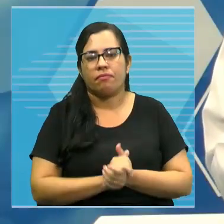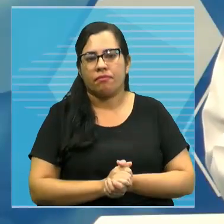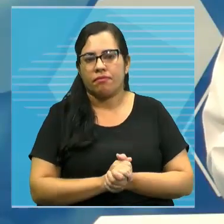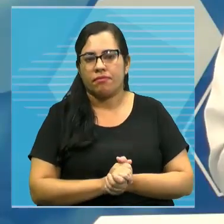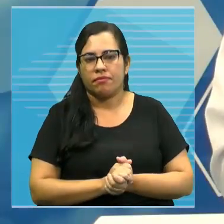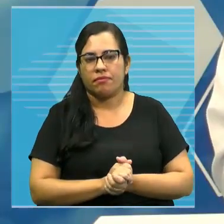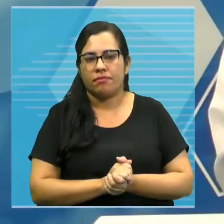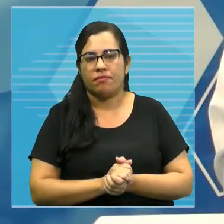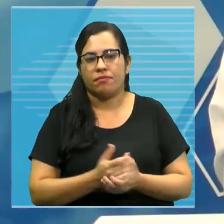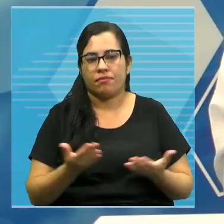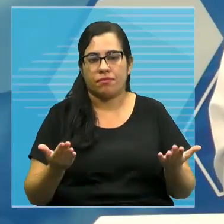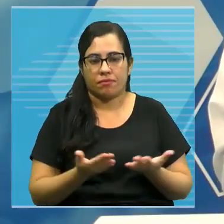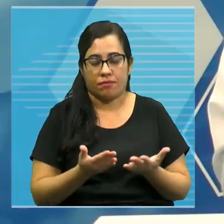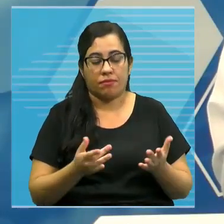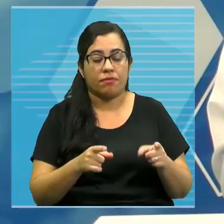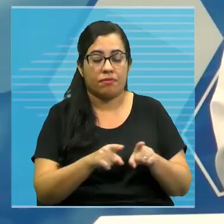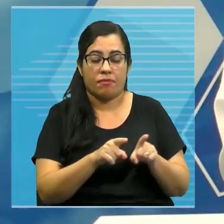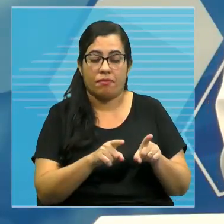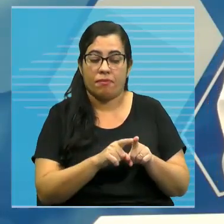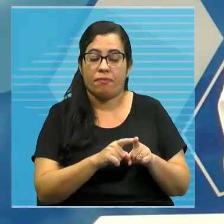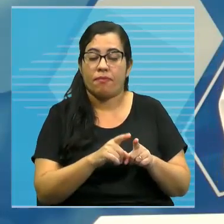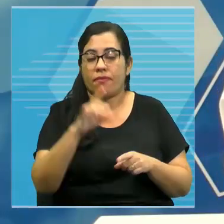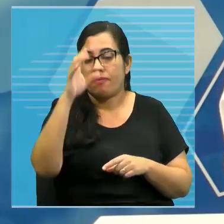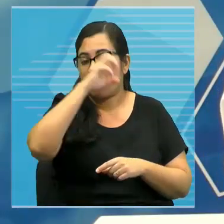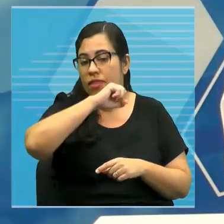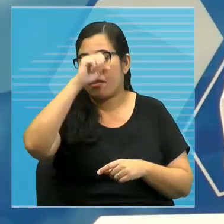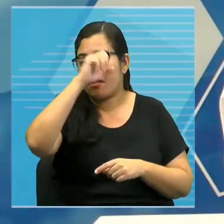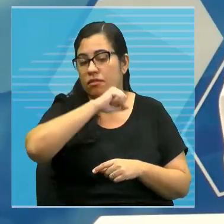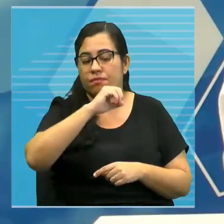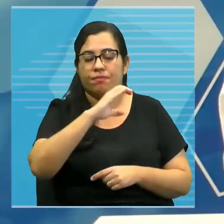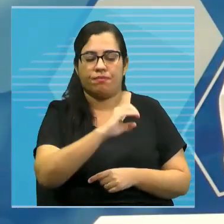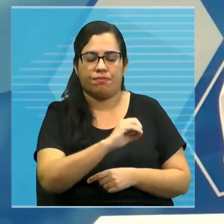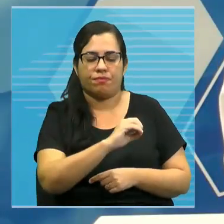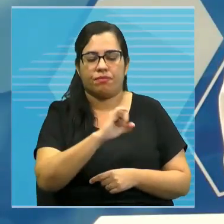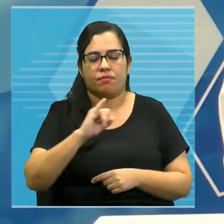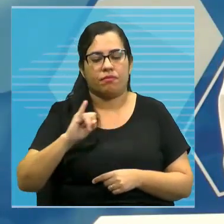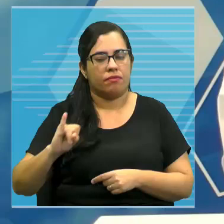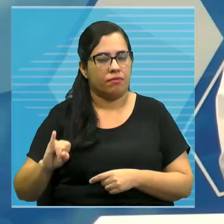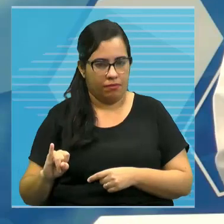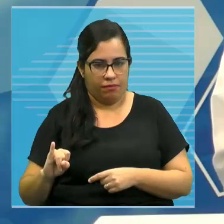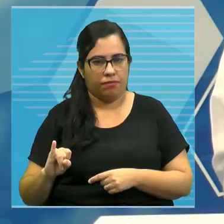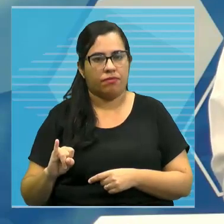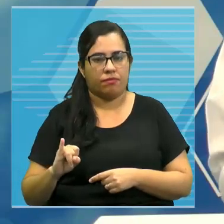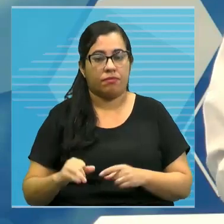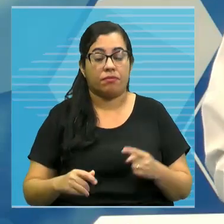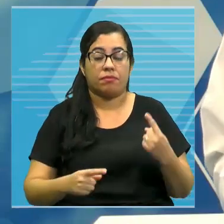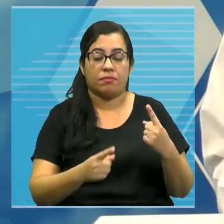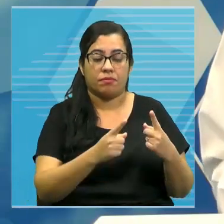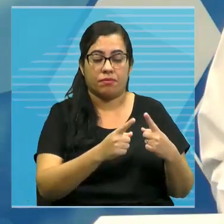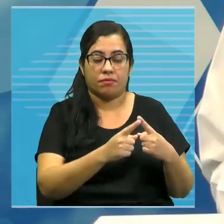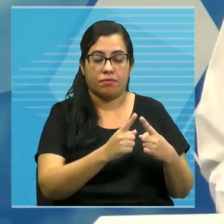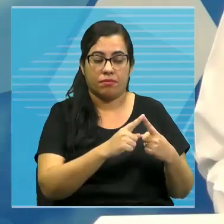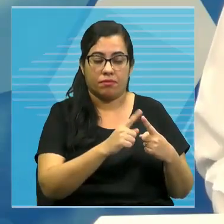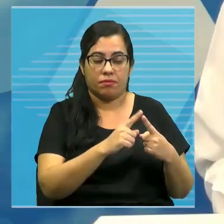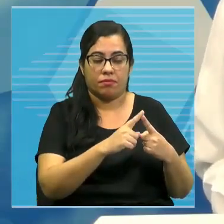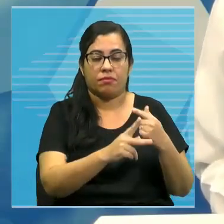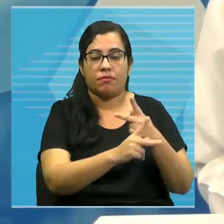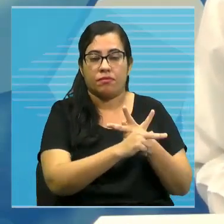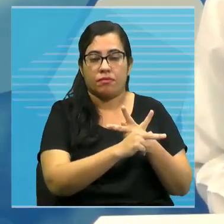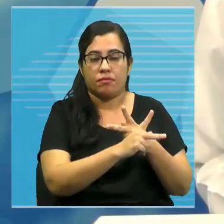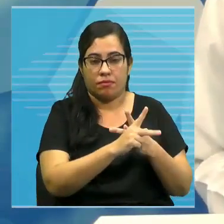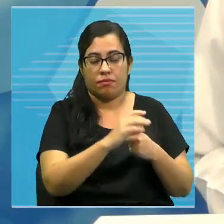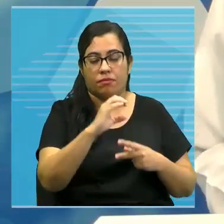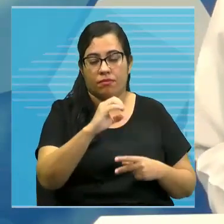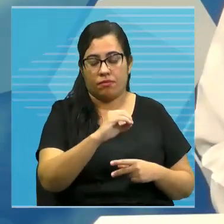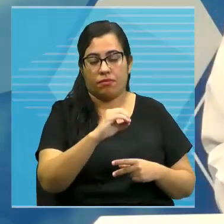e hoje em direto eu tô fazendo por parte apresentando o primeiros pronomes de objeto direto pelo que eu fiz semana